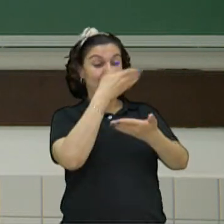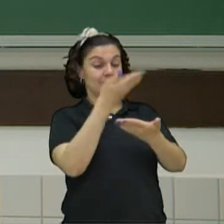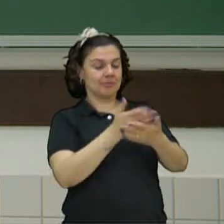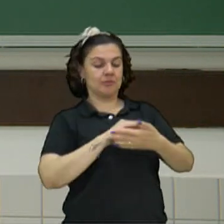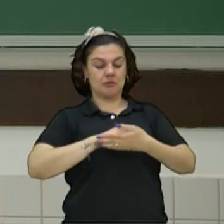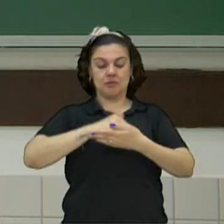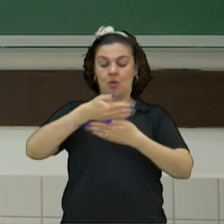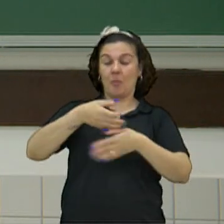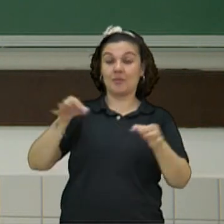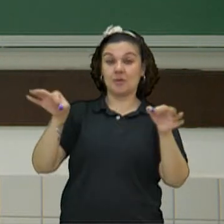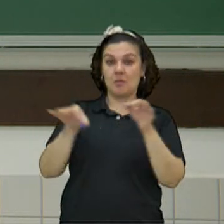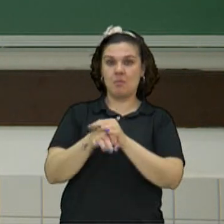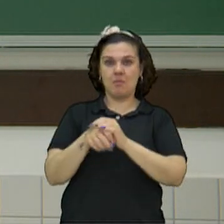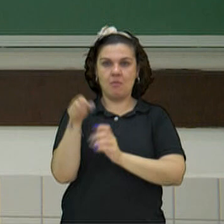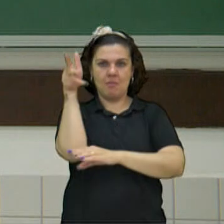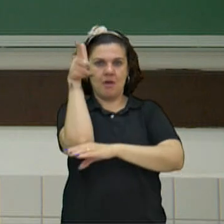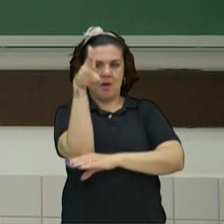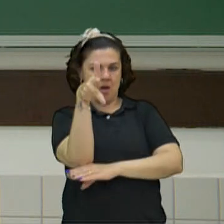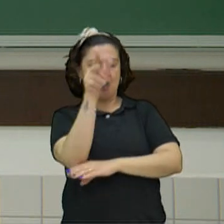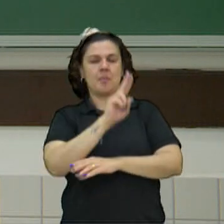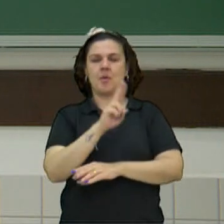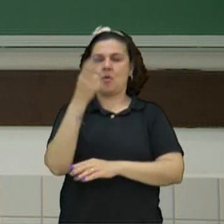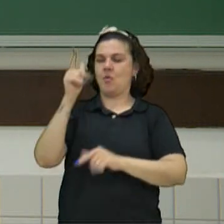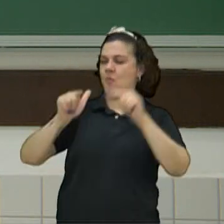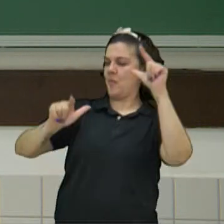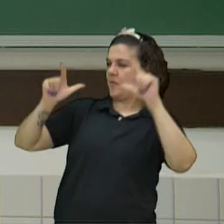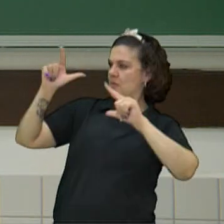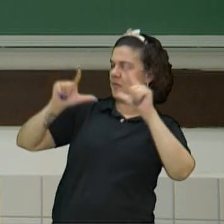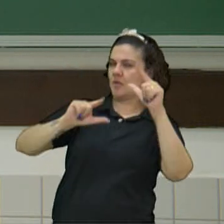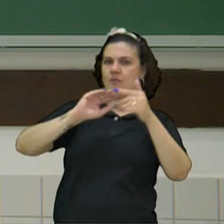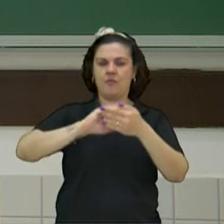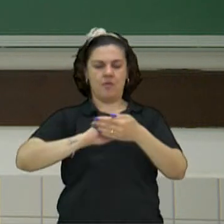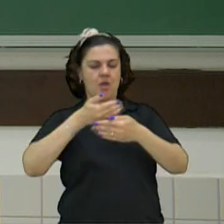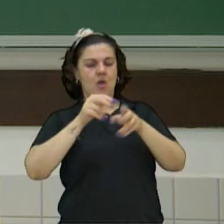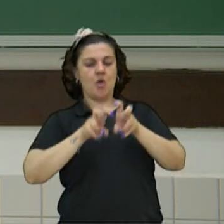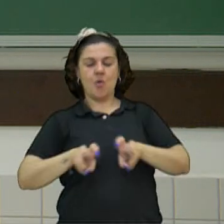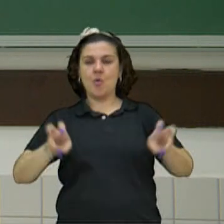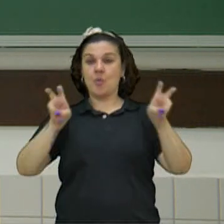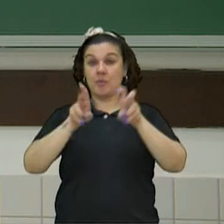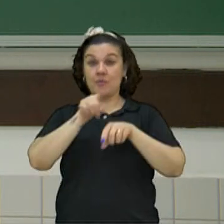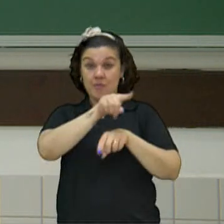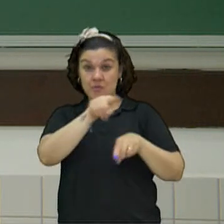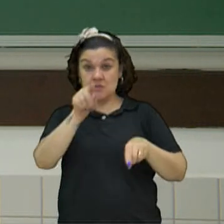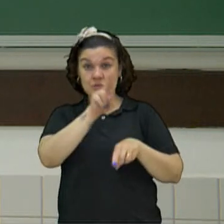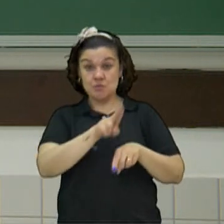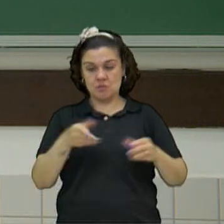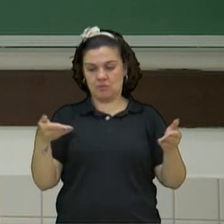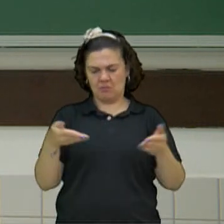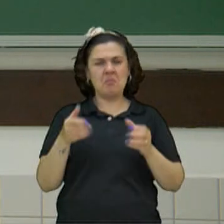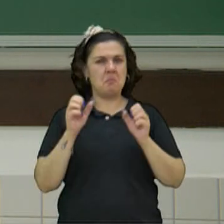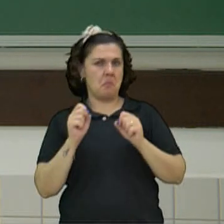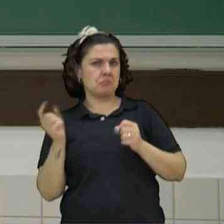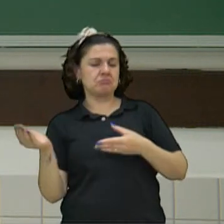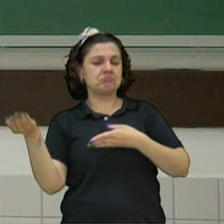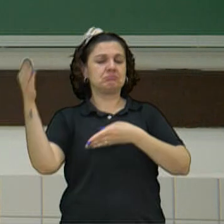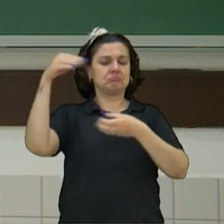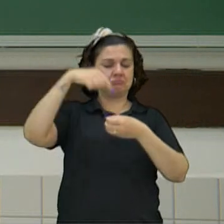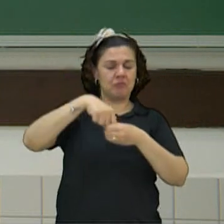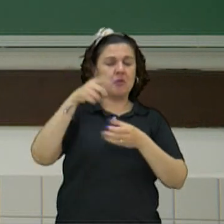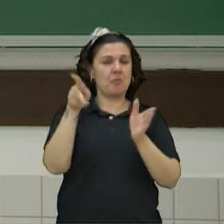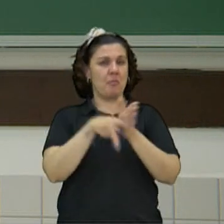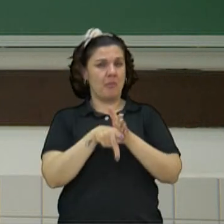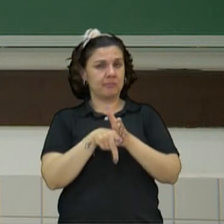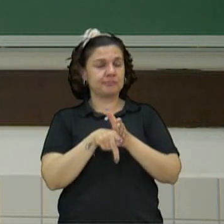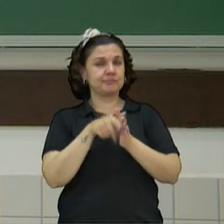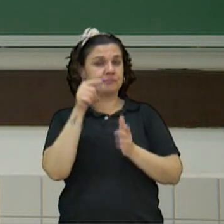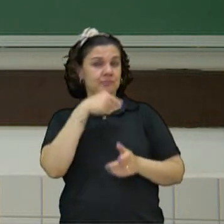computador, a uma câmera de vídeo, a uma TV, a um computador que talvez você esteja usando agora, tenha vindo de lá. Isso é